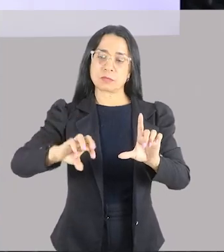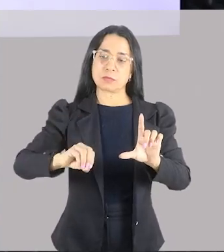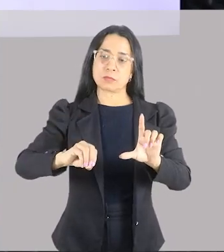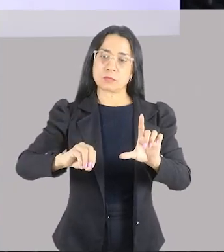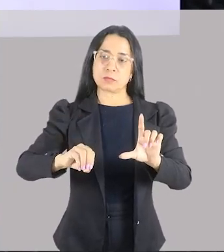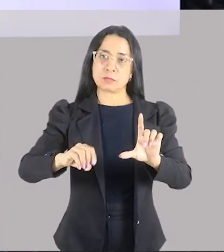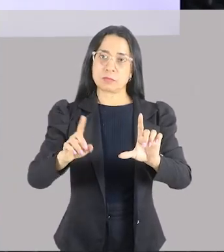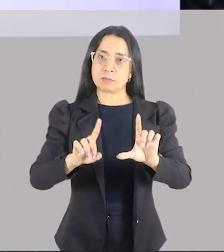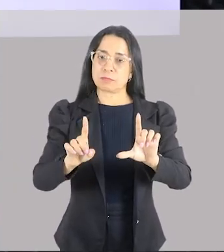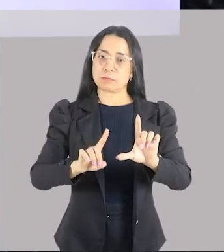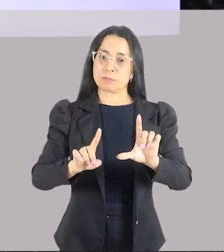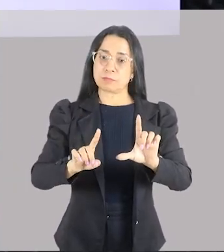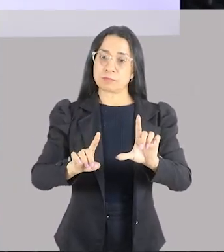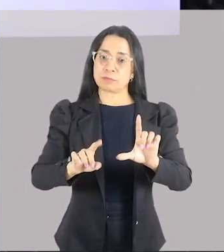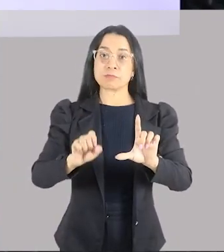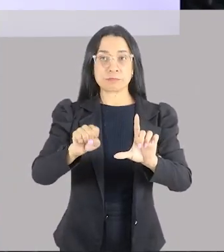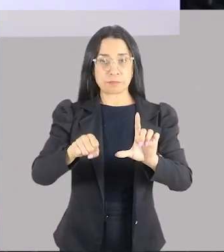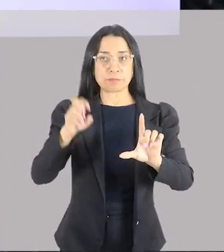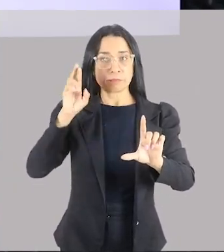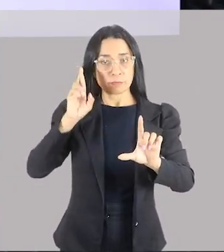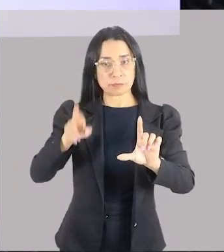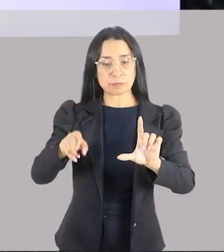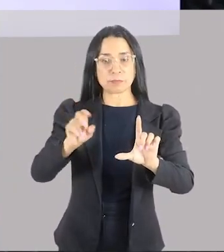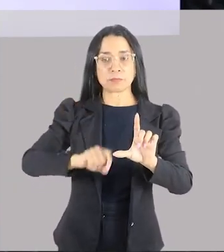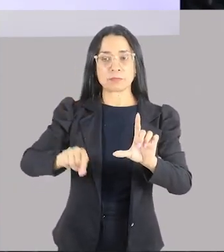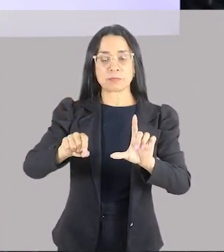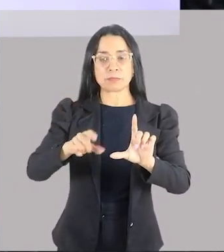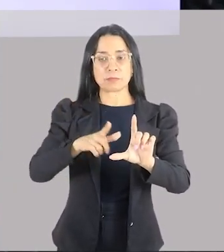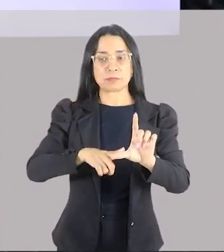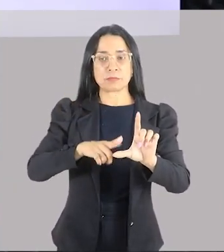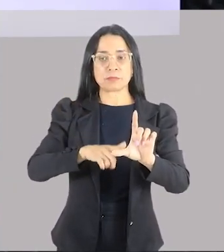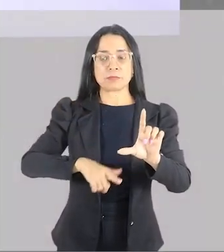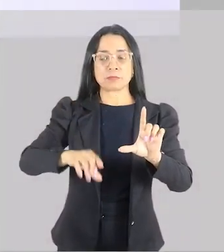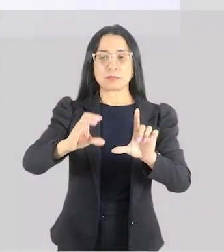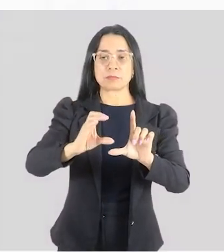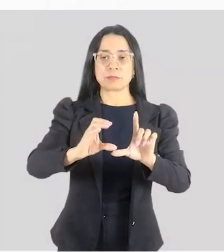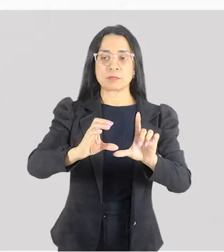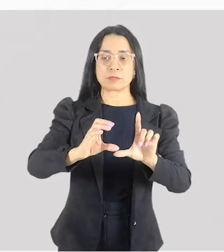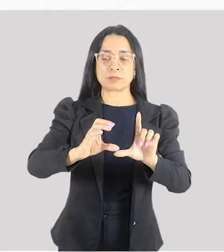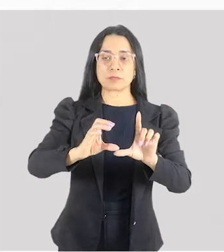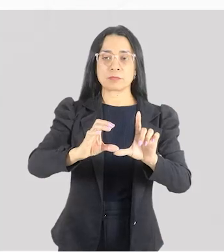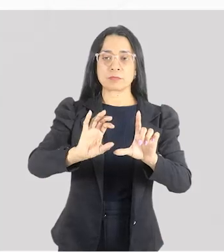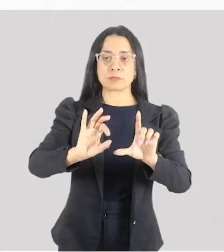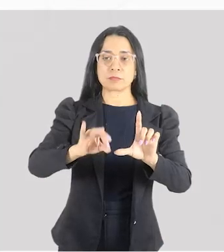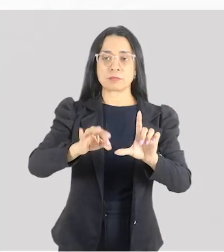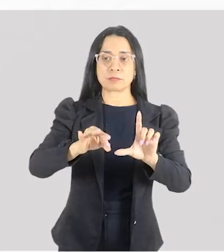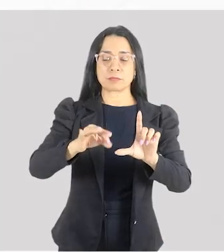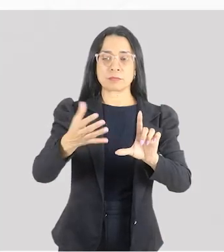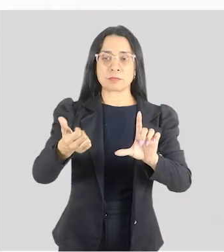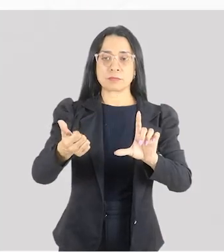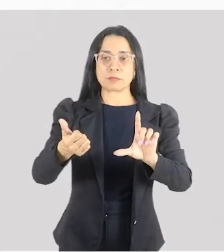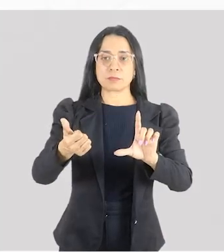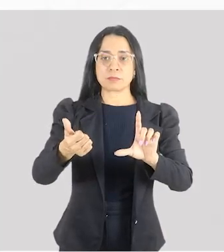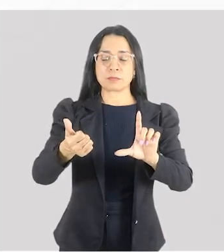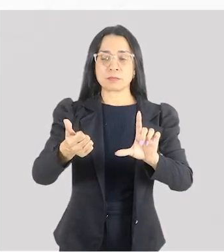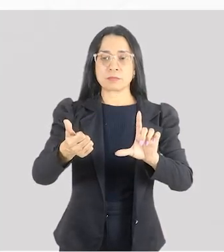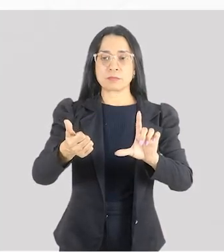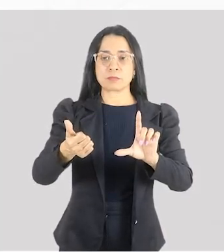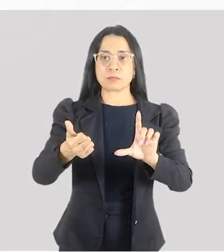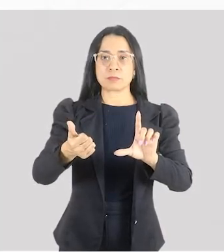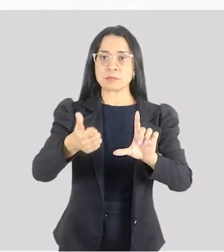izinho. Não, ele é racionalista, gente. Então, a nossa alternativa primordial